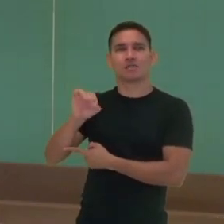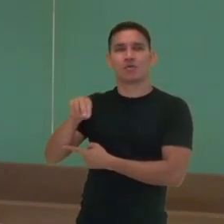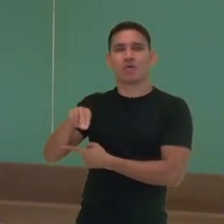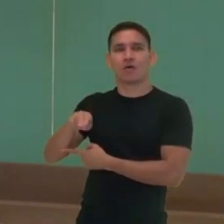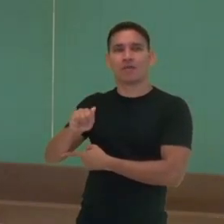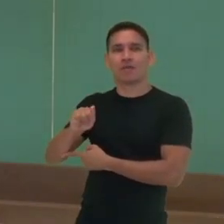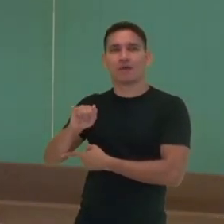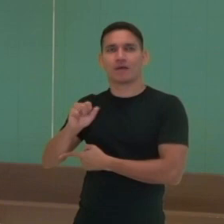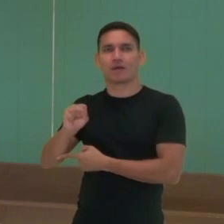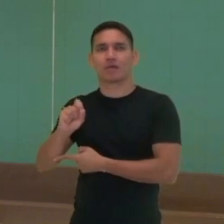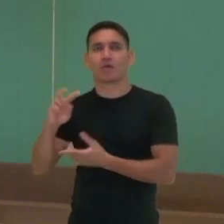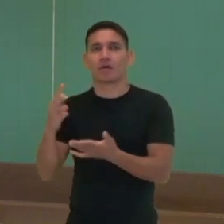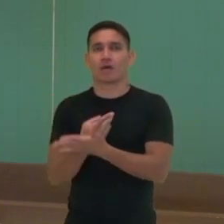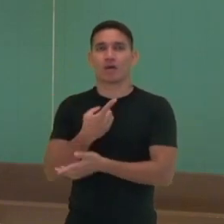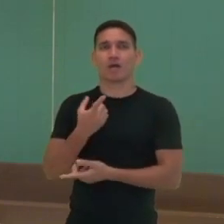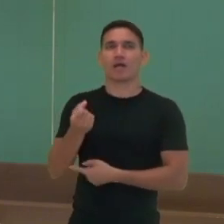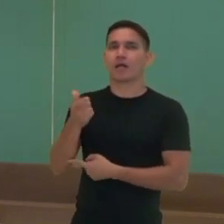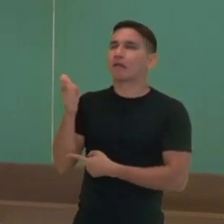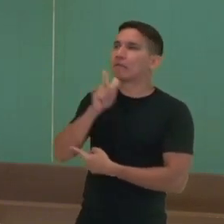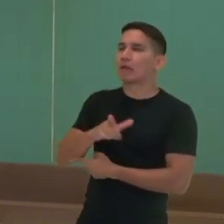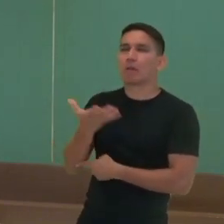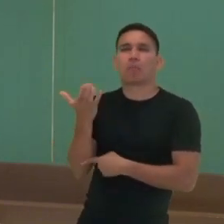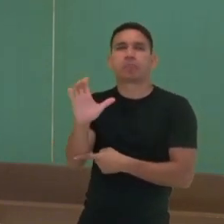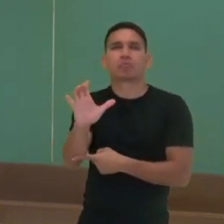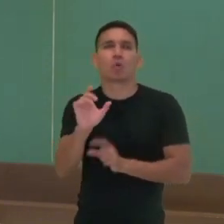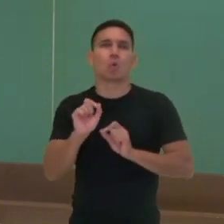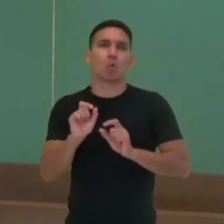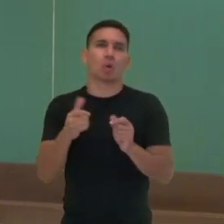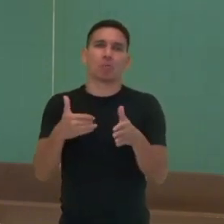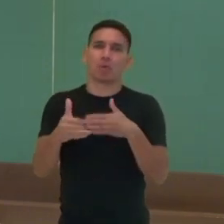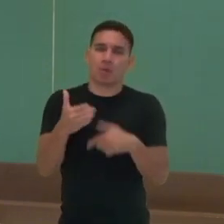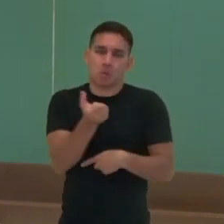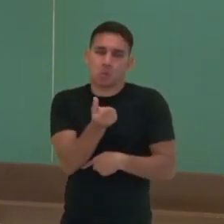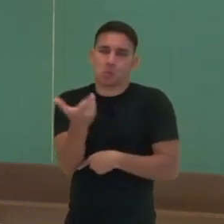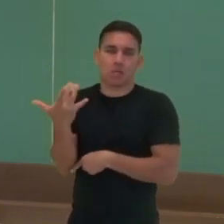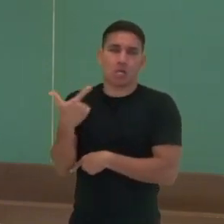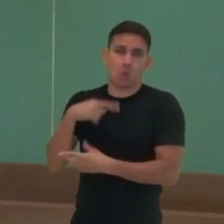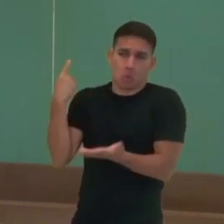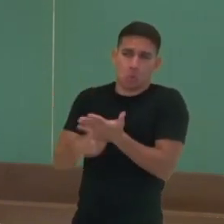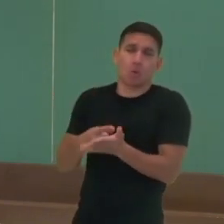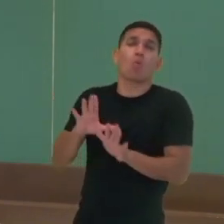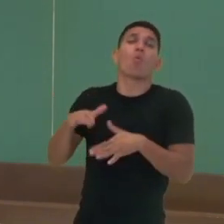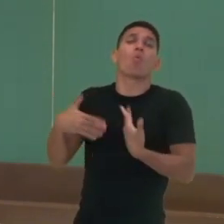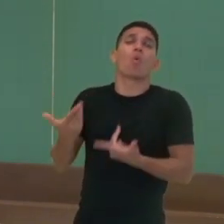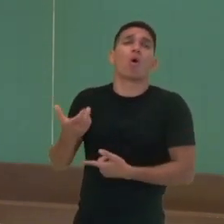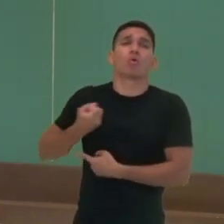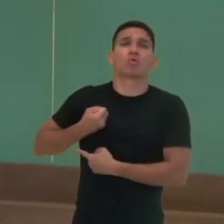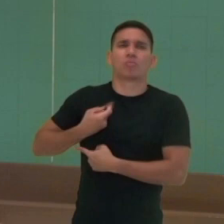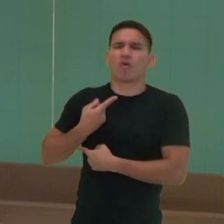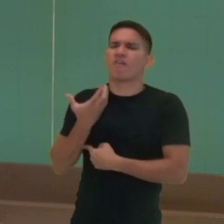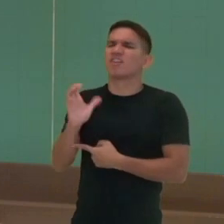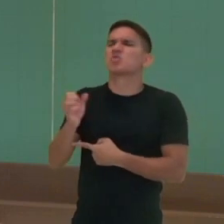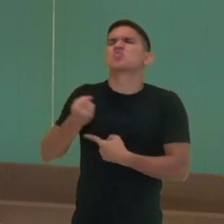qualquer outro número racional. Então, como eu não estou definindo esse número racional, eu vou chamar esse número de x,